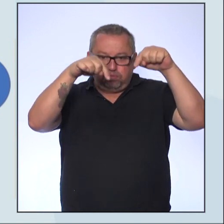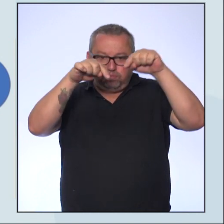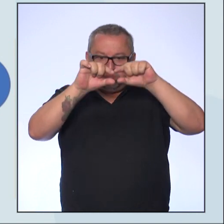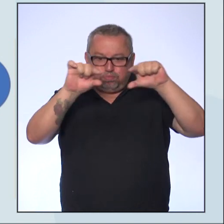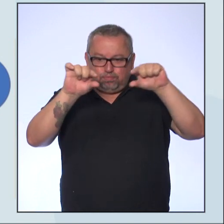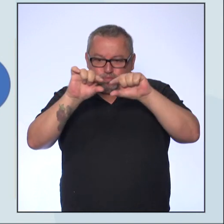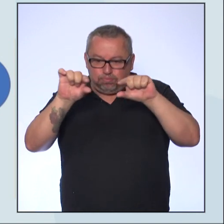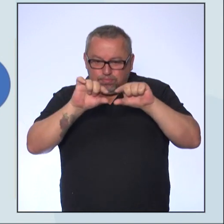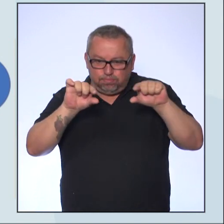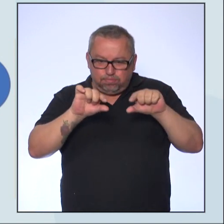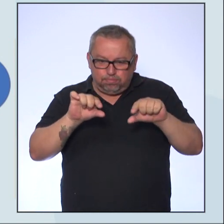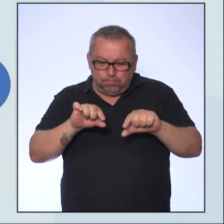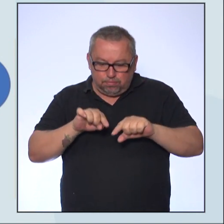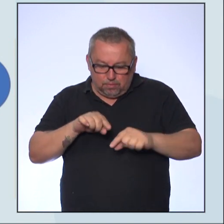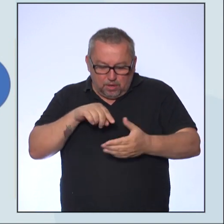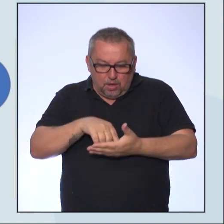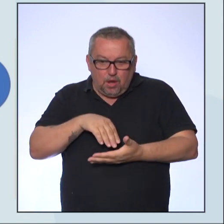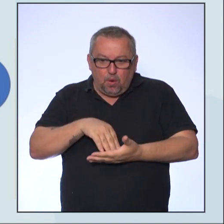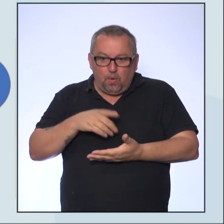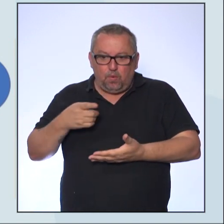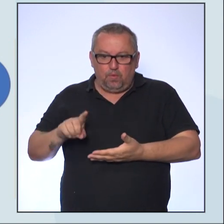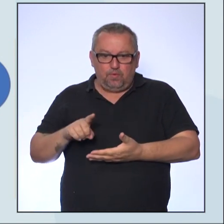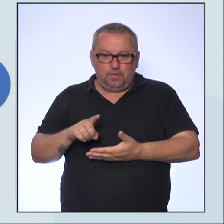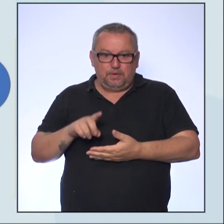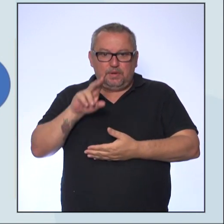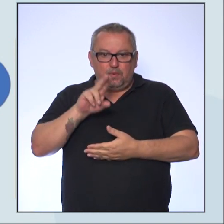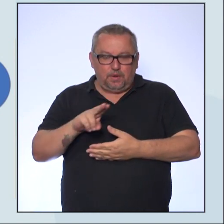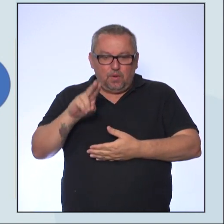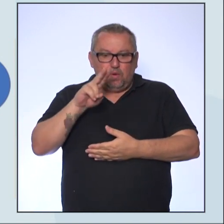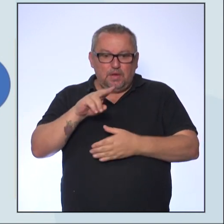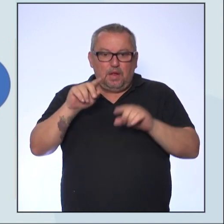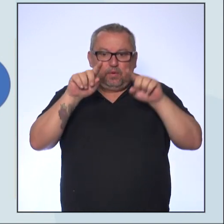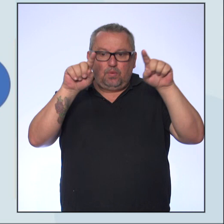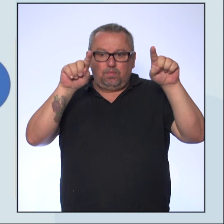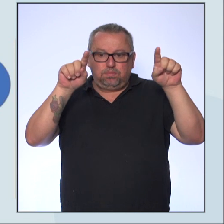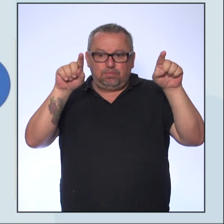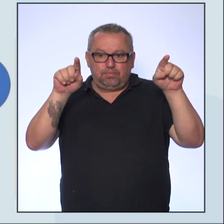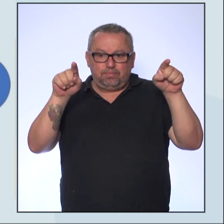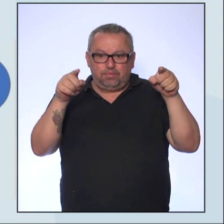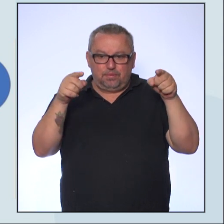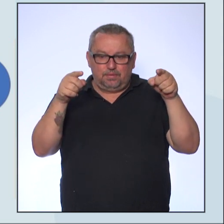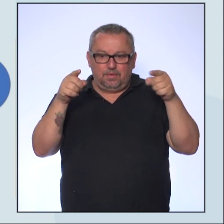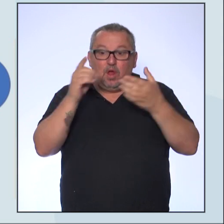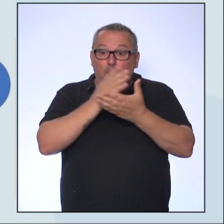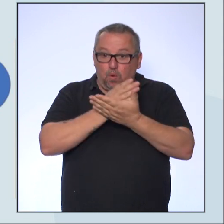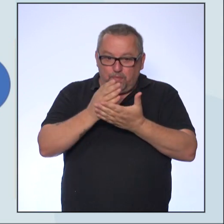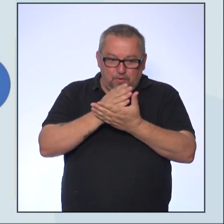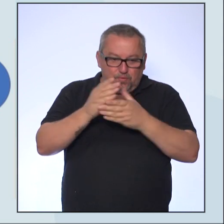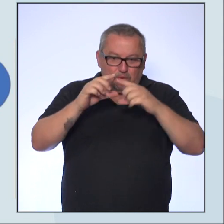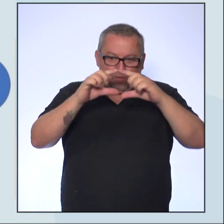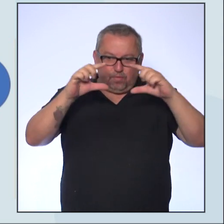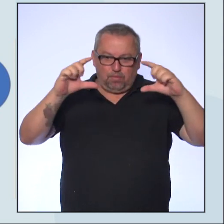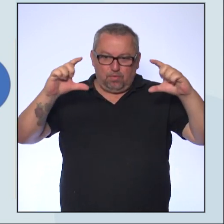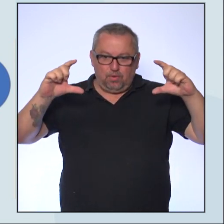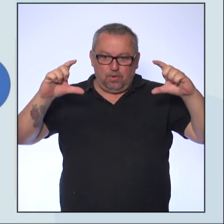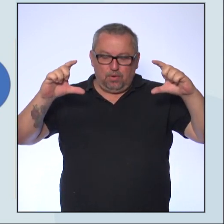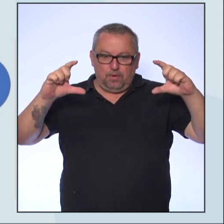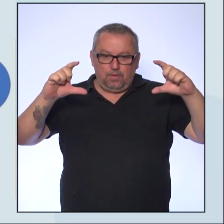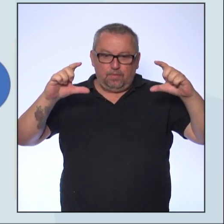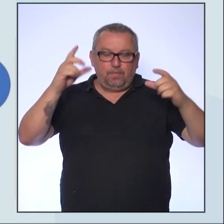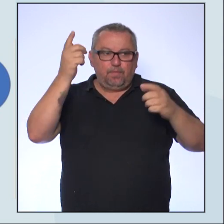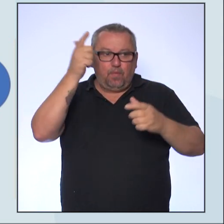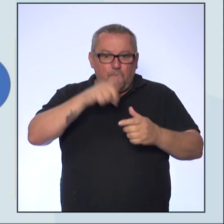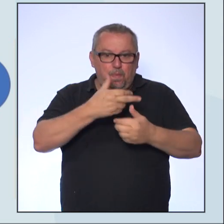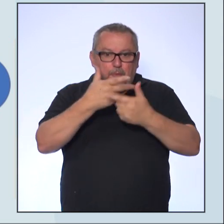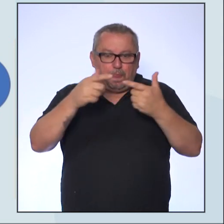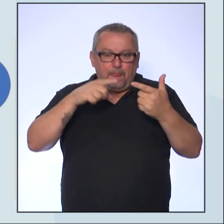né? É usado essa com cantos arredondados. Isso mesmo. Muito bom. Outra coisa importante, toda vez